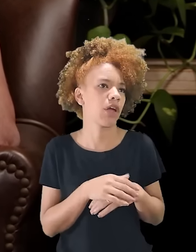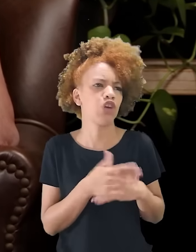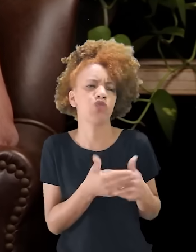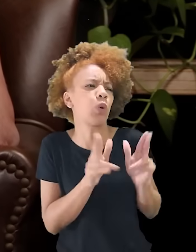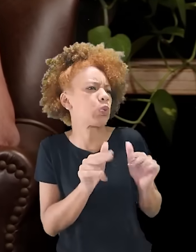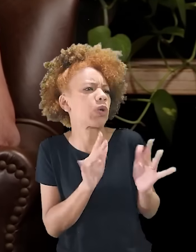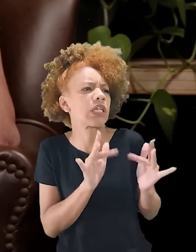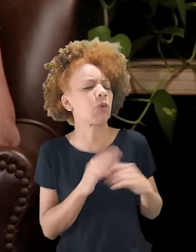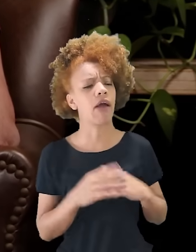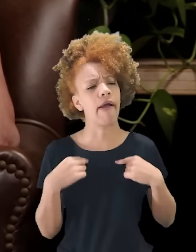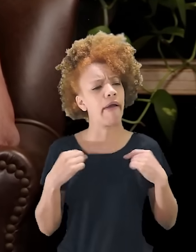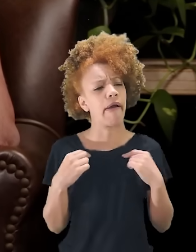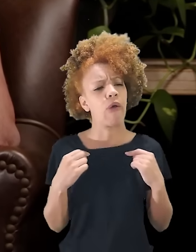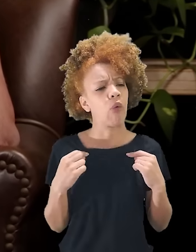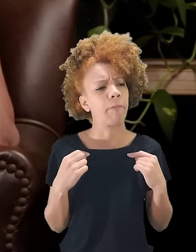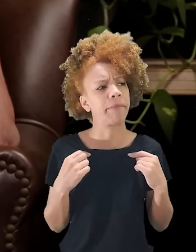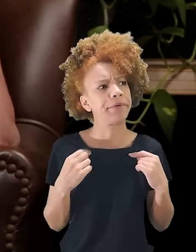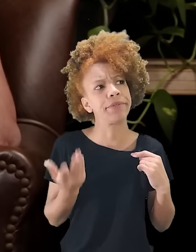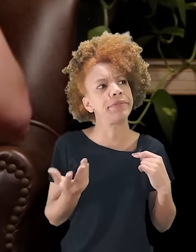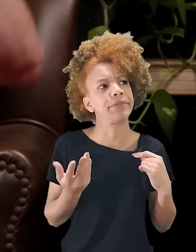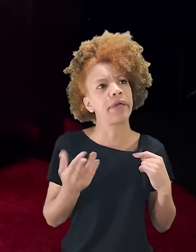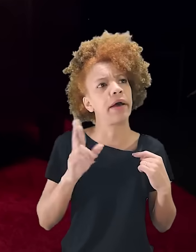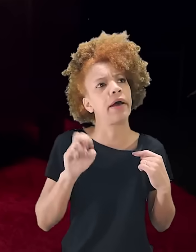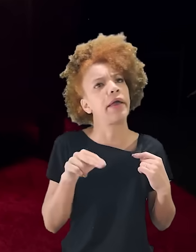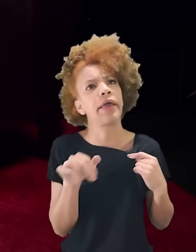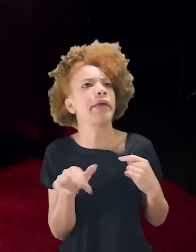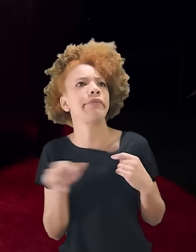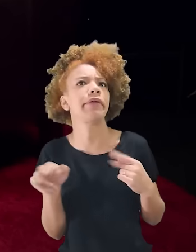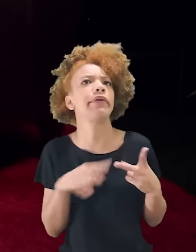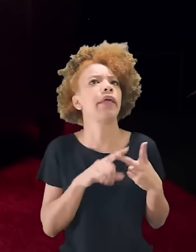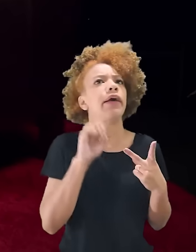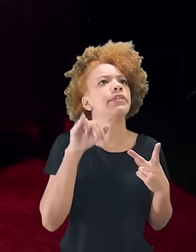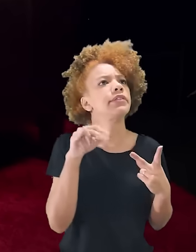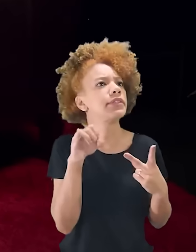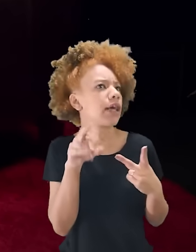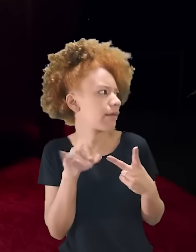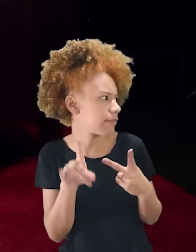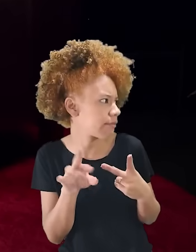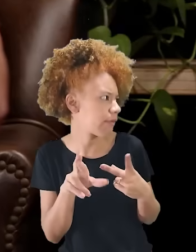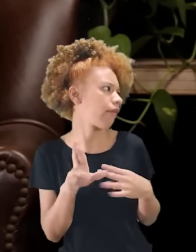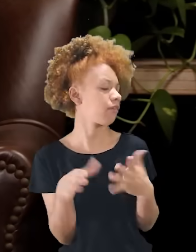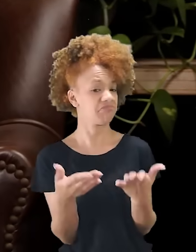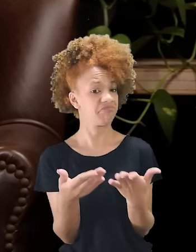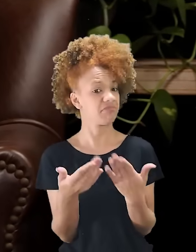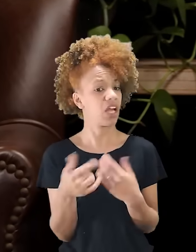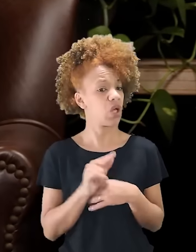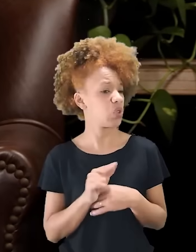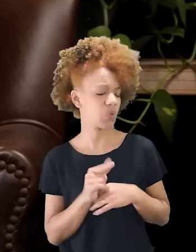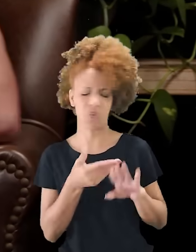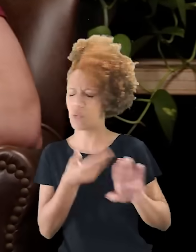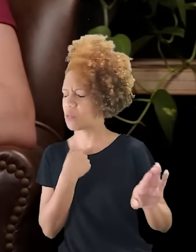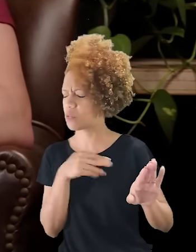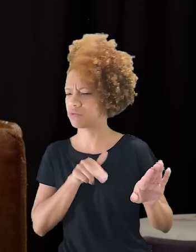namorar nunca um cara que usa a roupa da da da da Renner da insider o cara usa aquela roupa esse cara não anda comigo